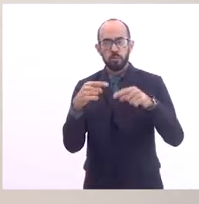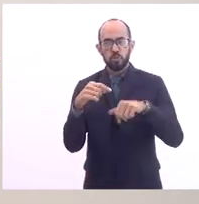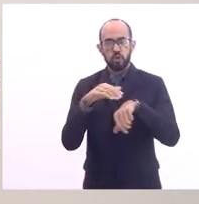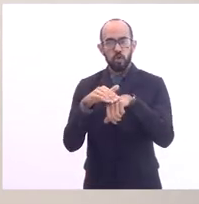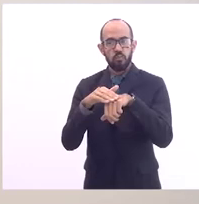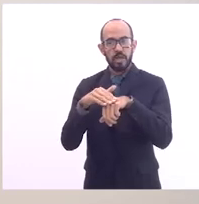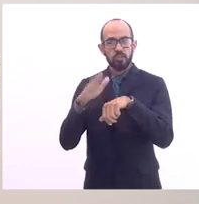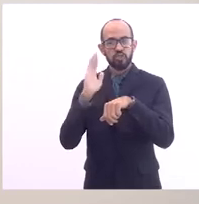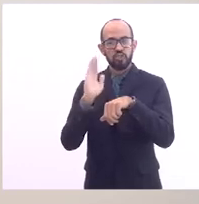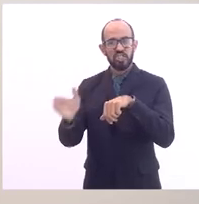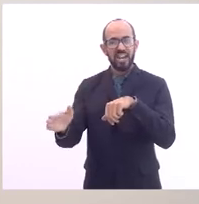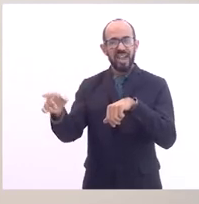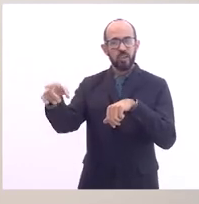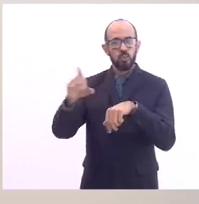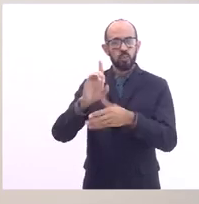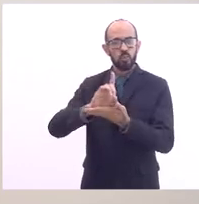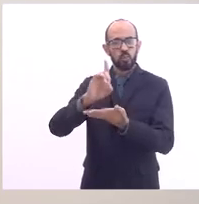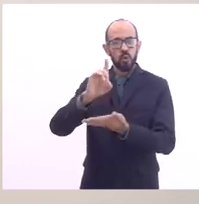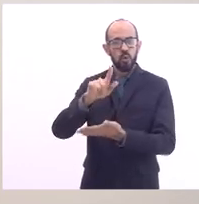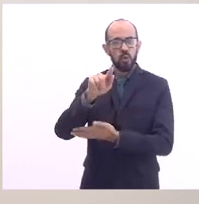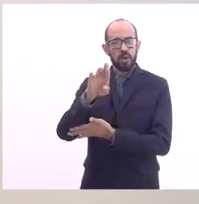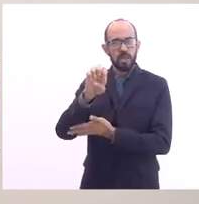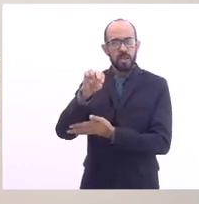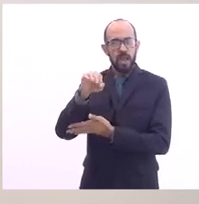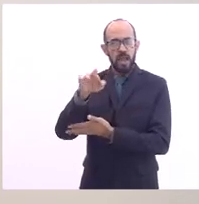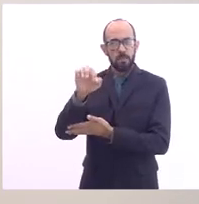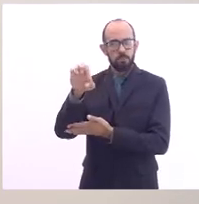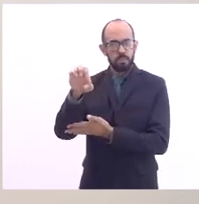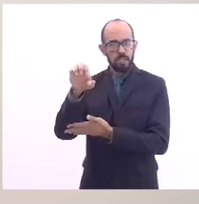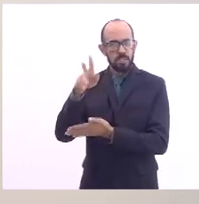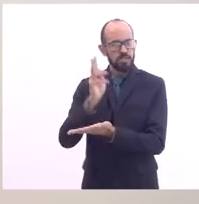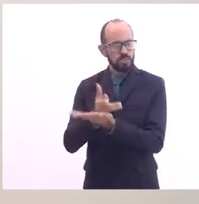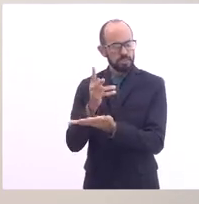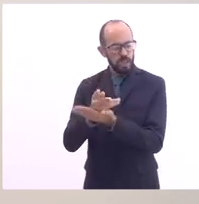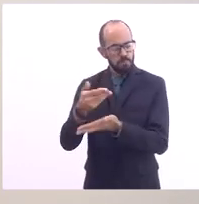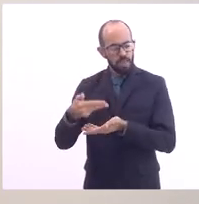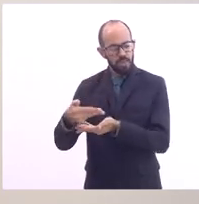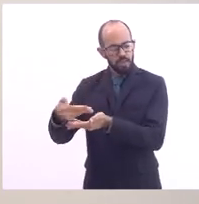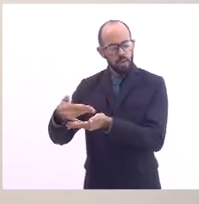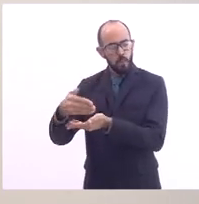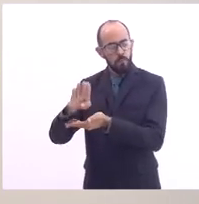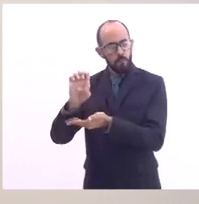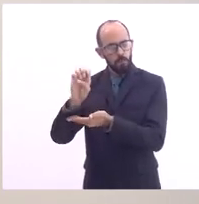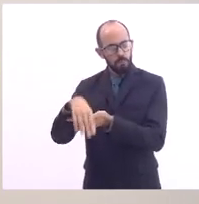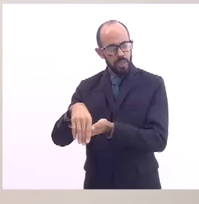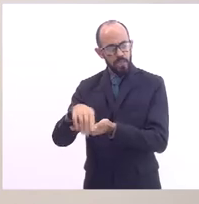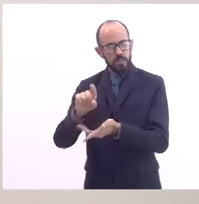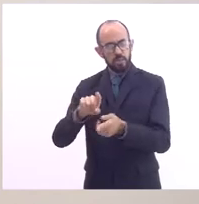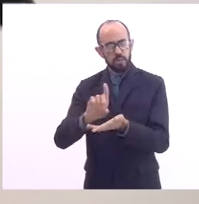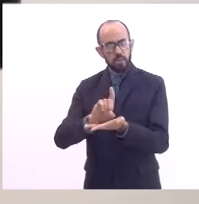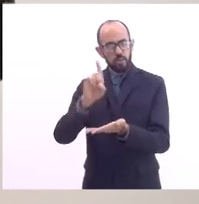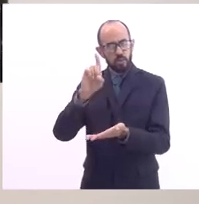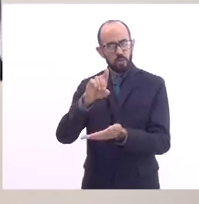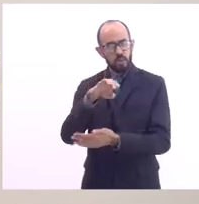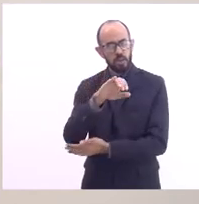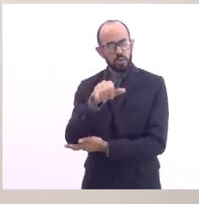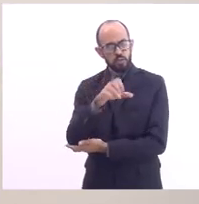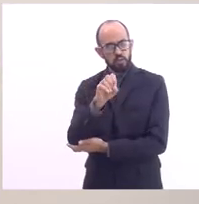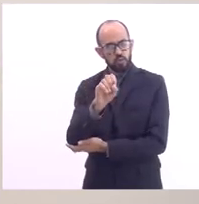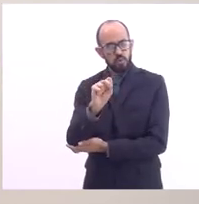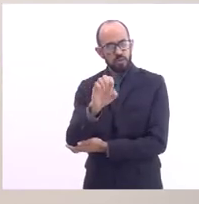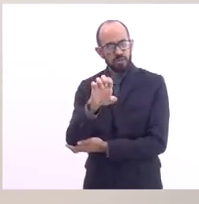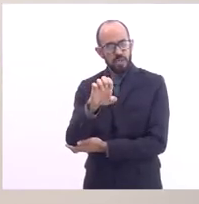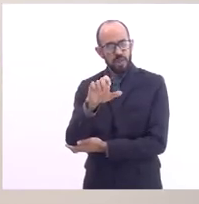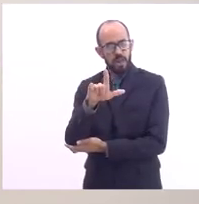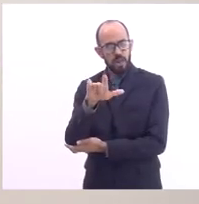que sempre me atendeu excelentemente bem. Doutor Guilherme, a doutora Joseli, que hoje já não está mais na Enel, a